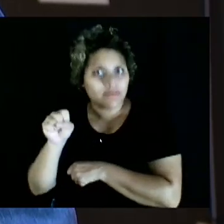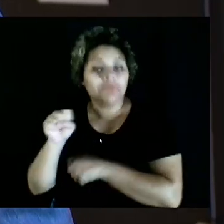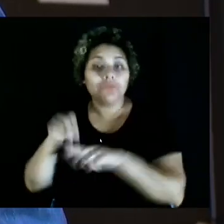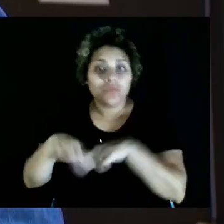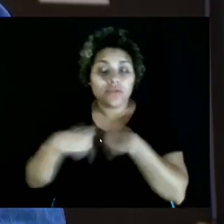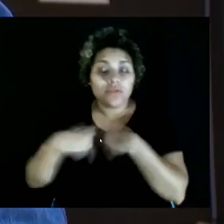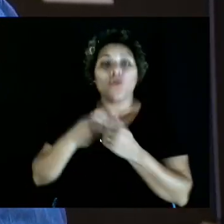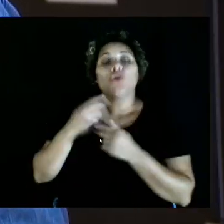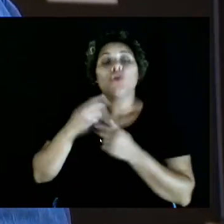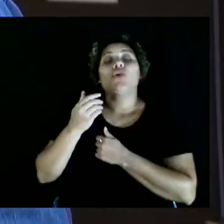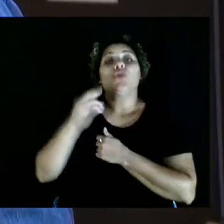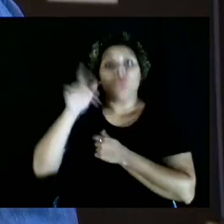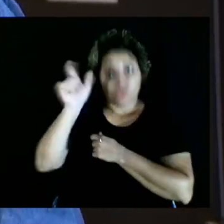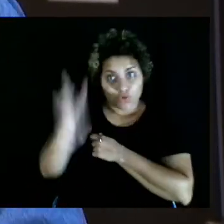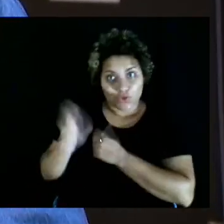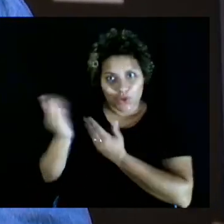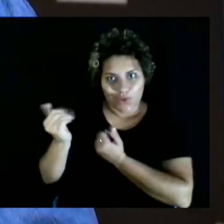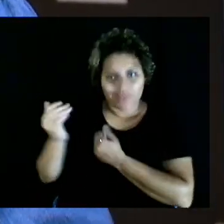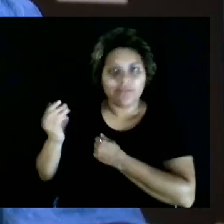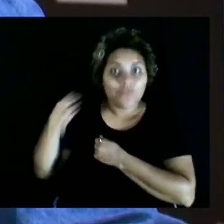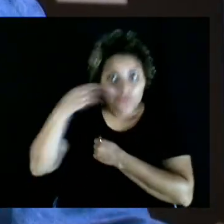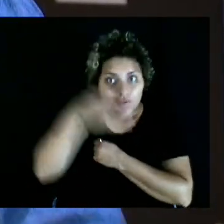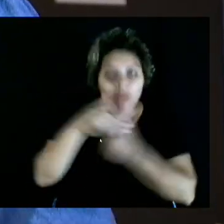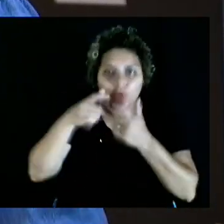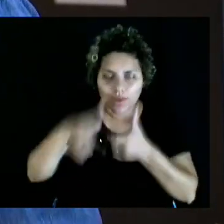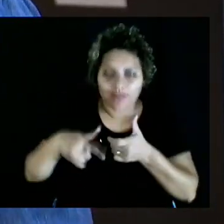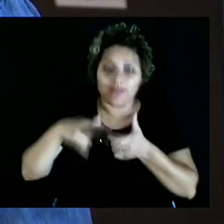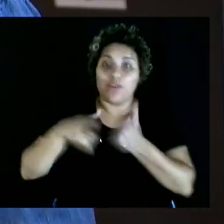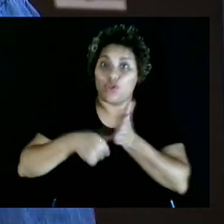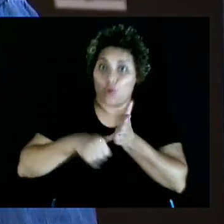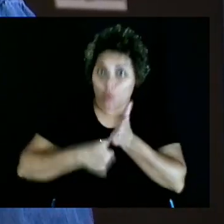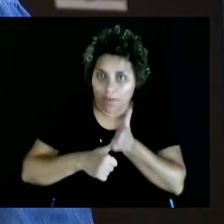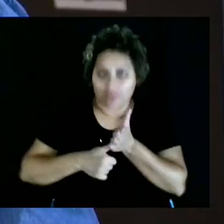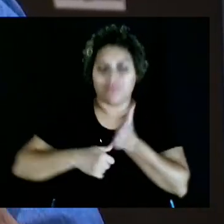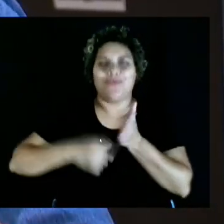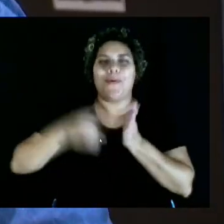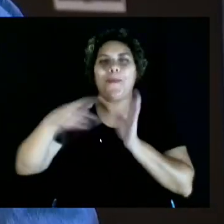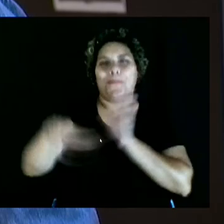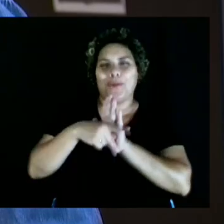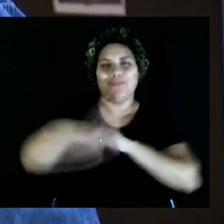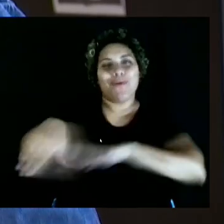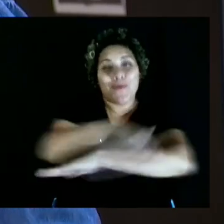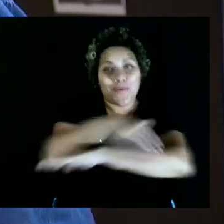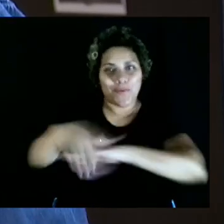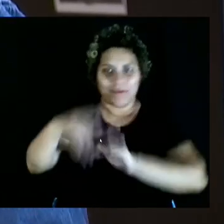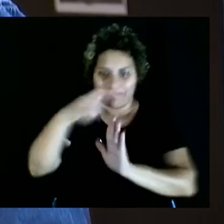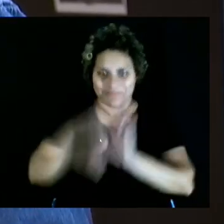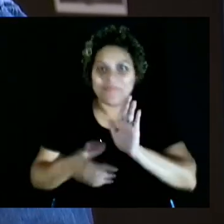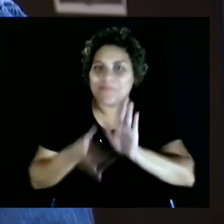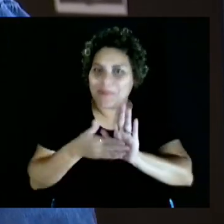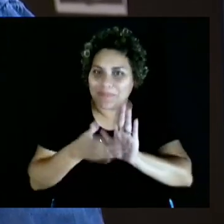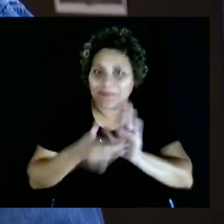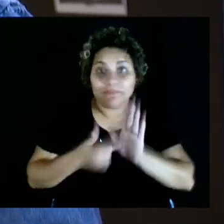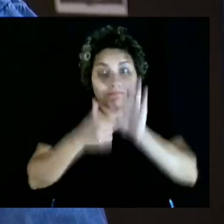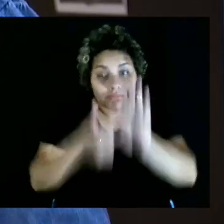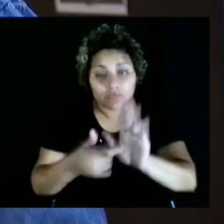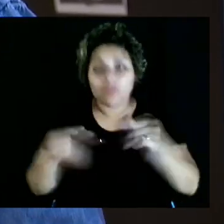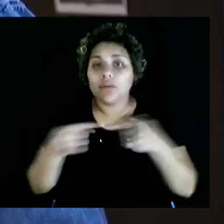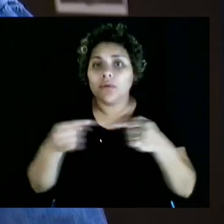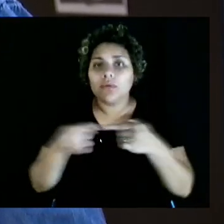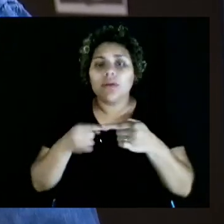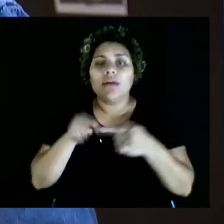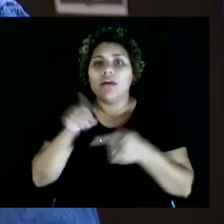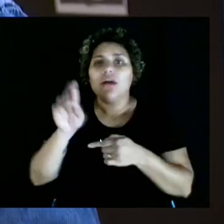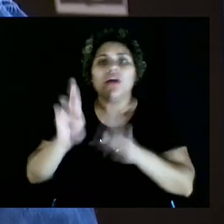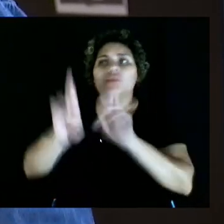comprovante de endereço. Reforçando, o comprovante de endereço pode estar no nome dos pais ou dos responsáveis, ele se ingressar. Não conseguiu vir hoje na